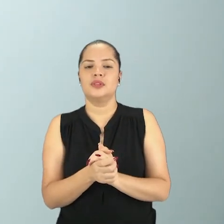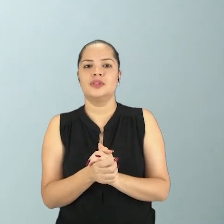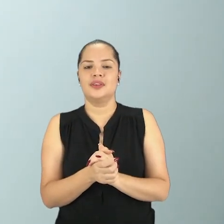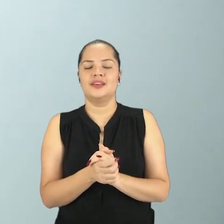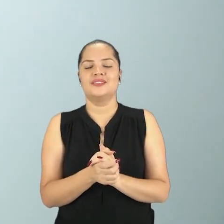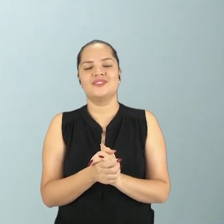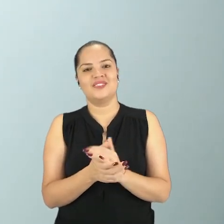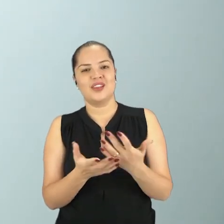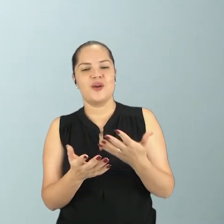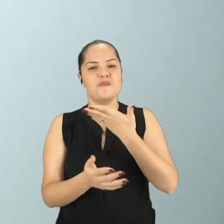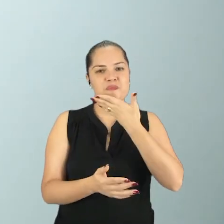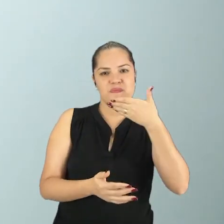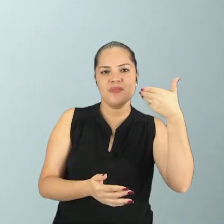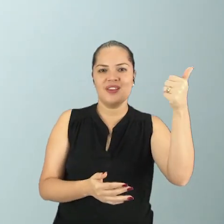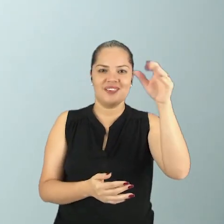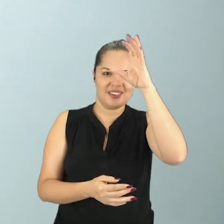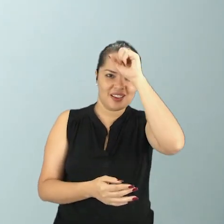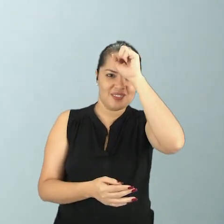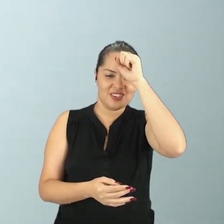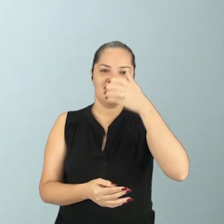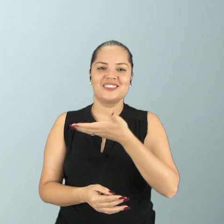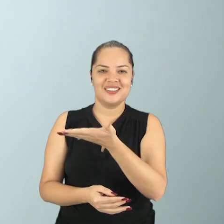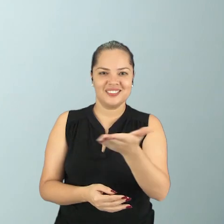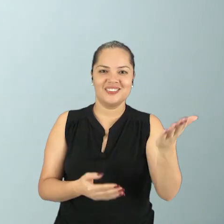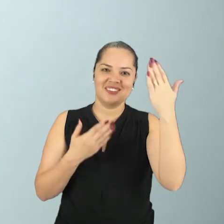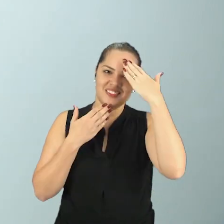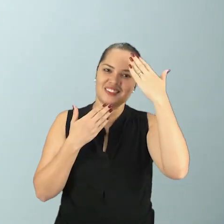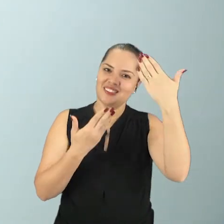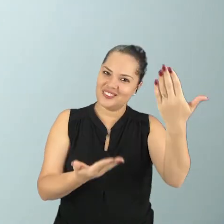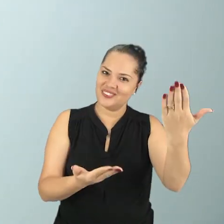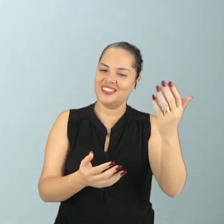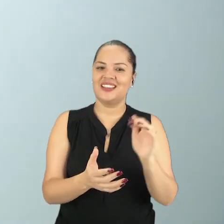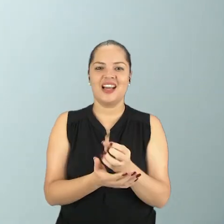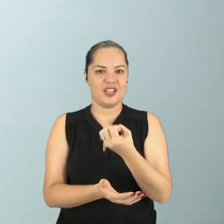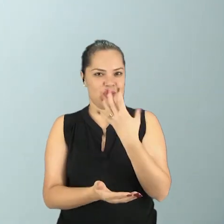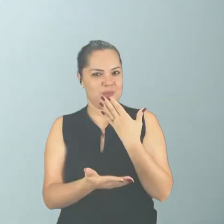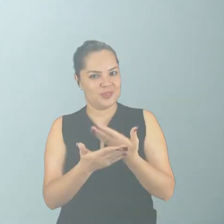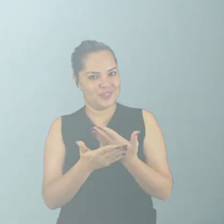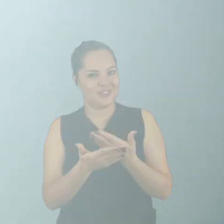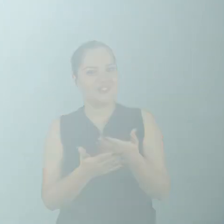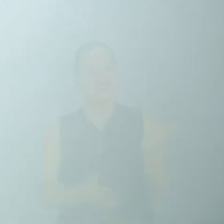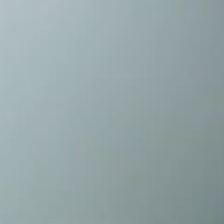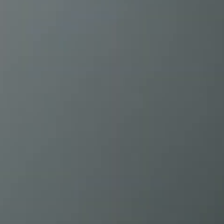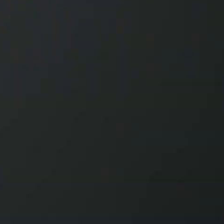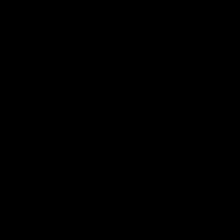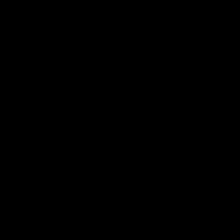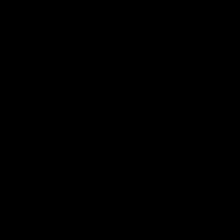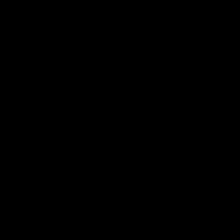Sempre para melhorar o aprendizado de vocês. Obrigado, desejo bons estudos e até a próxima.